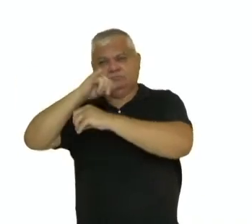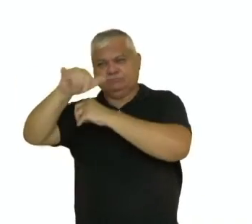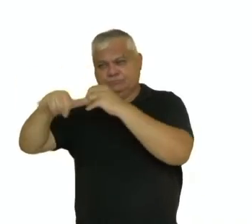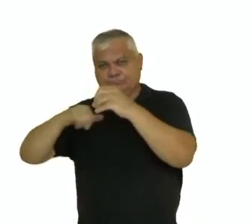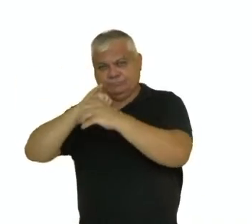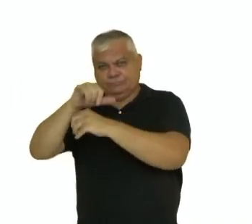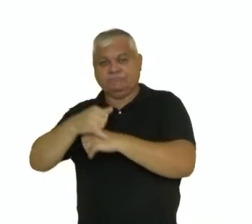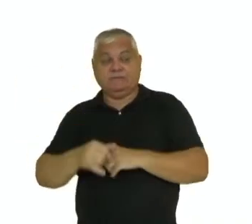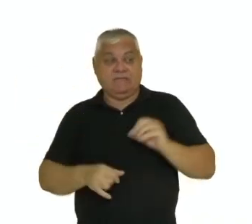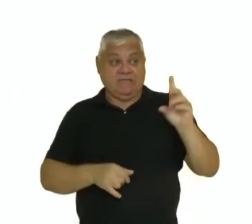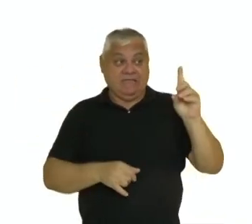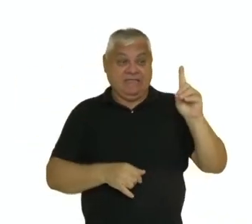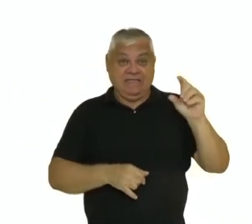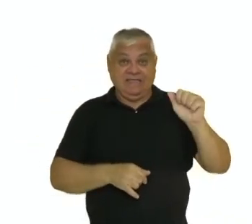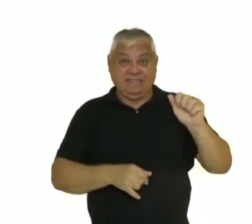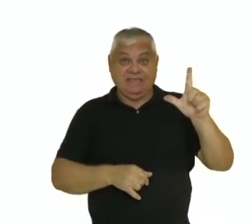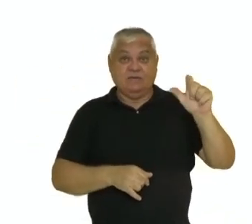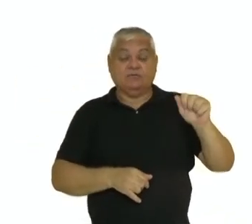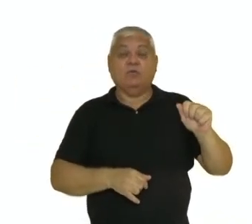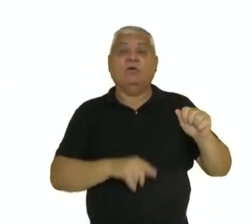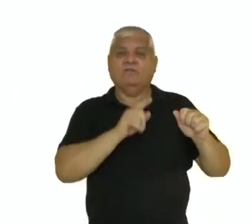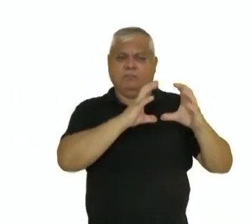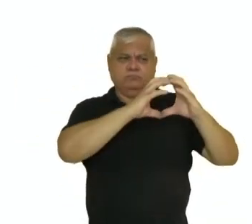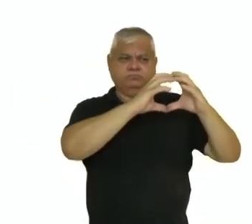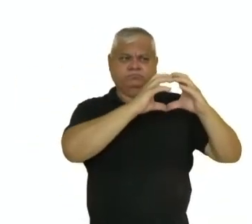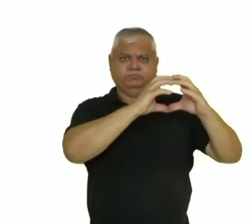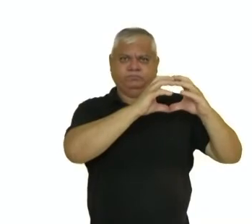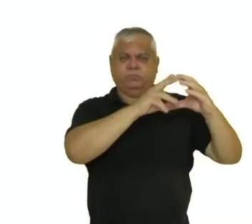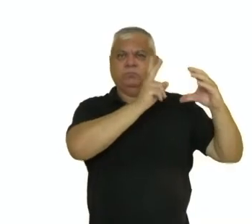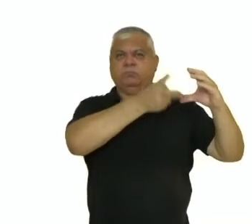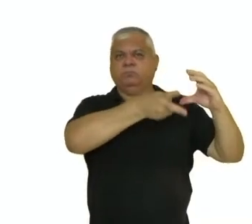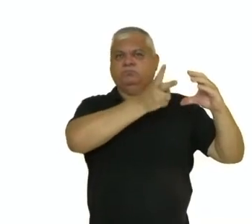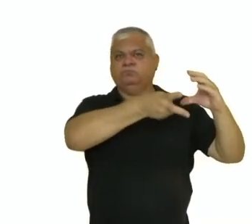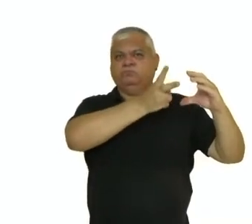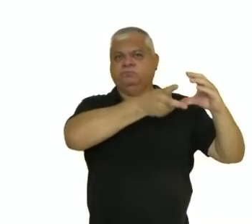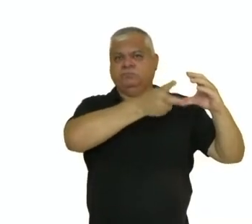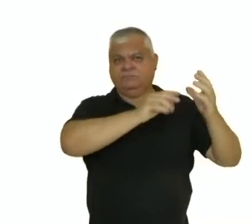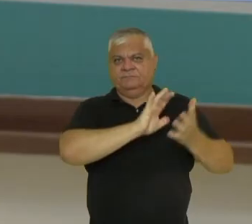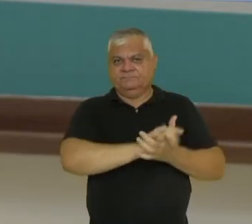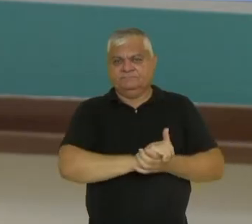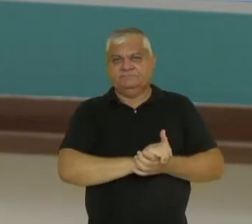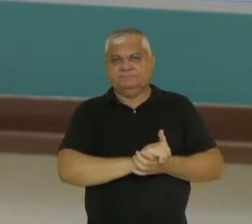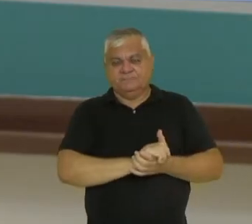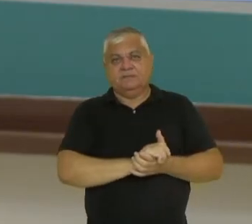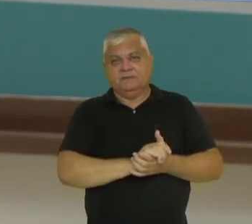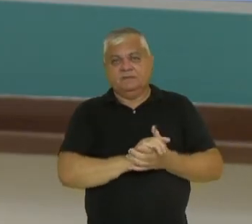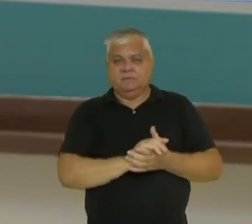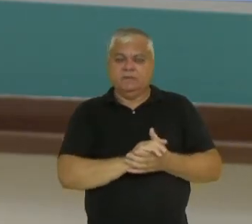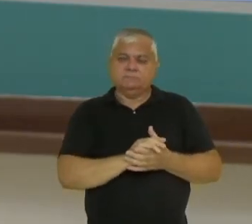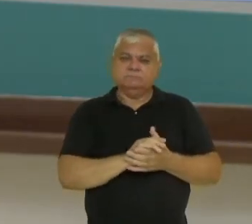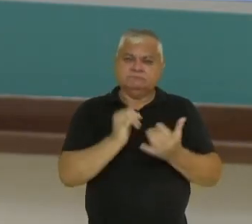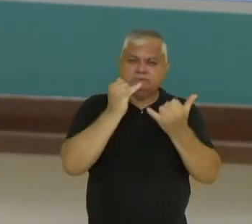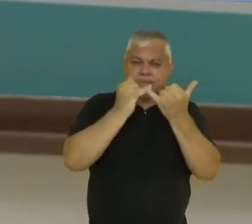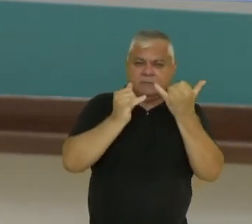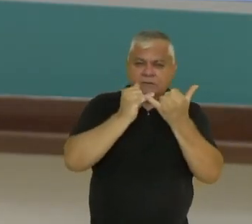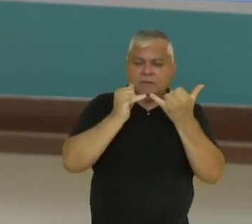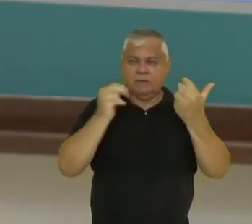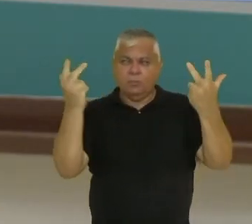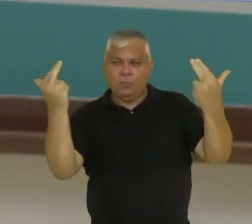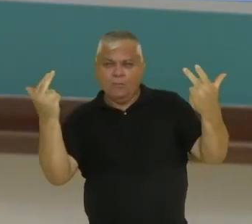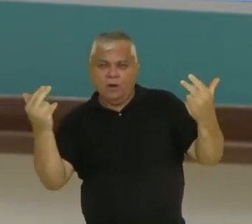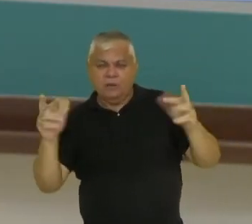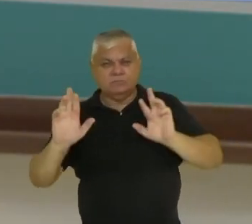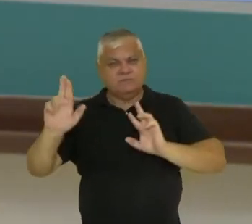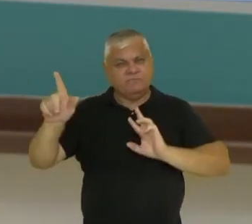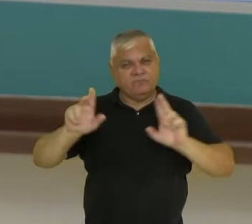de Dalton sobre a massa dos átomos foram mantidas no modelo atômico do Thomson. Então, eles têm semelhanças e diferenças, né? Com